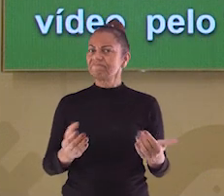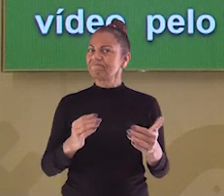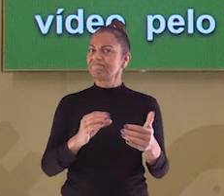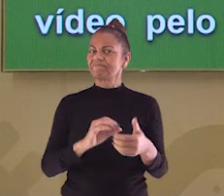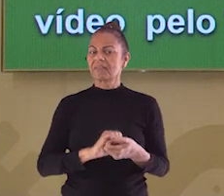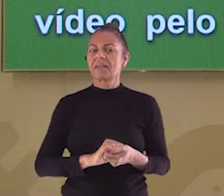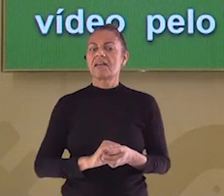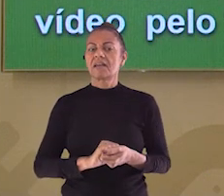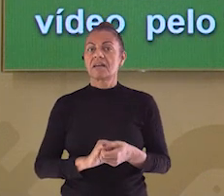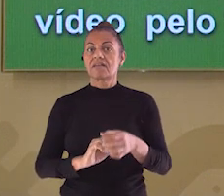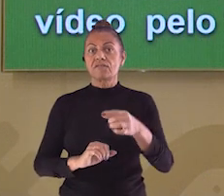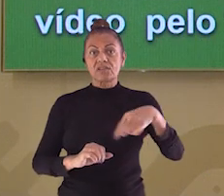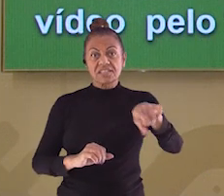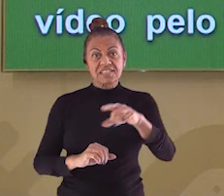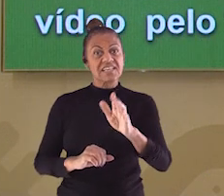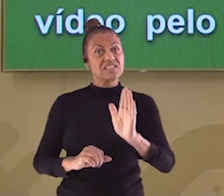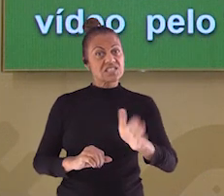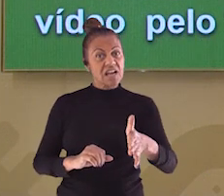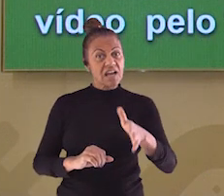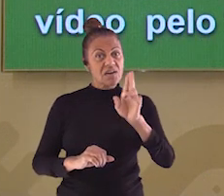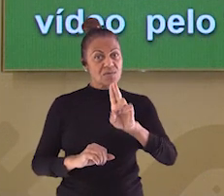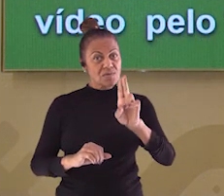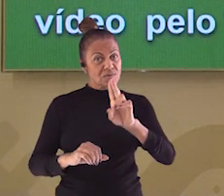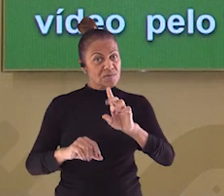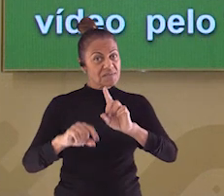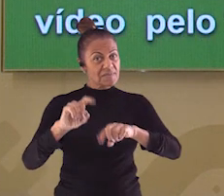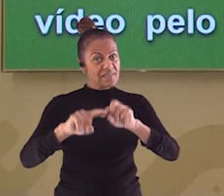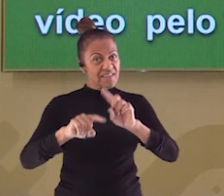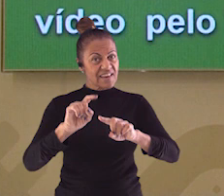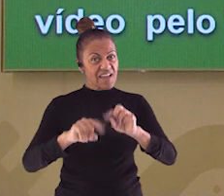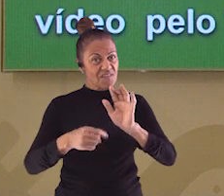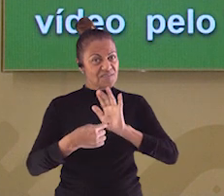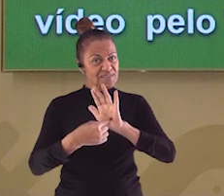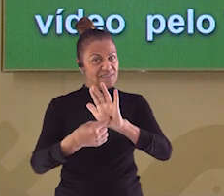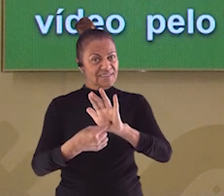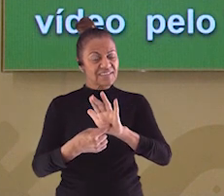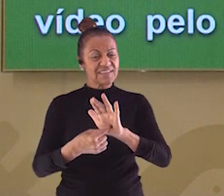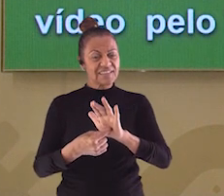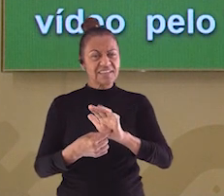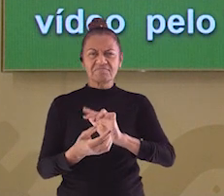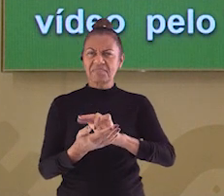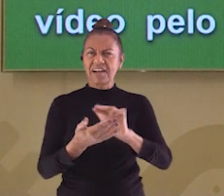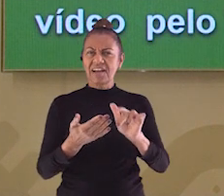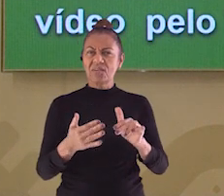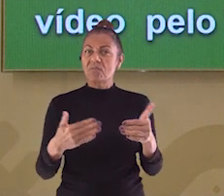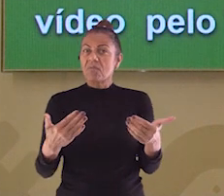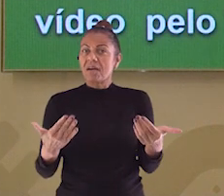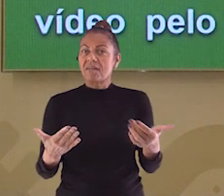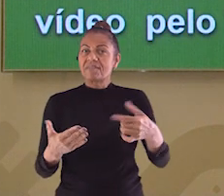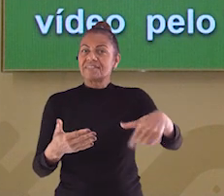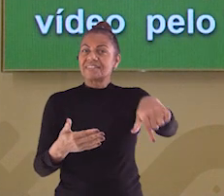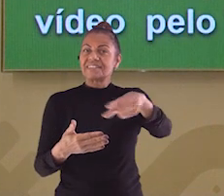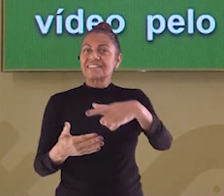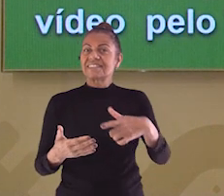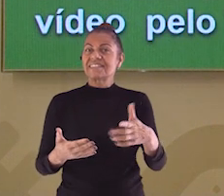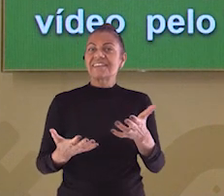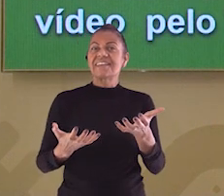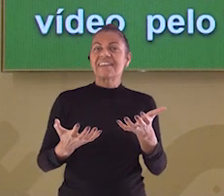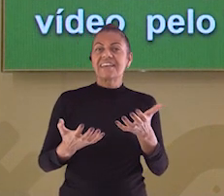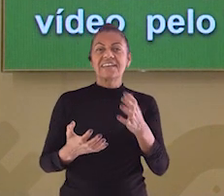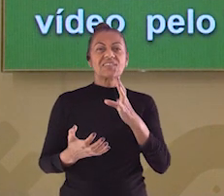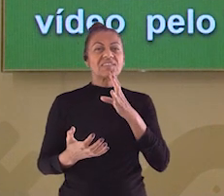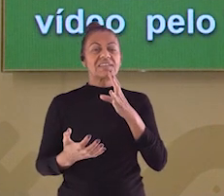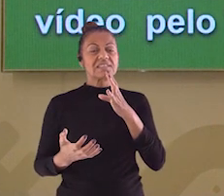já utilizou algum desses instrumentos ópticos que estudamos ou quais você gostaria de